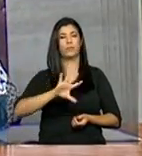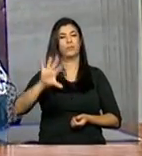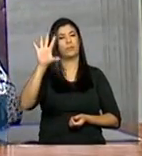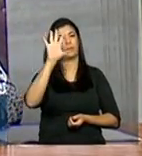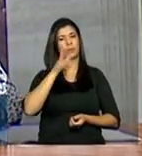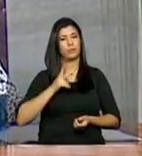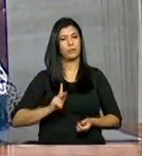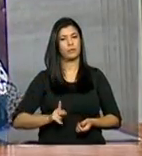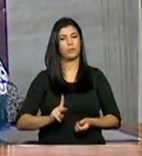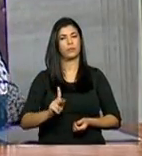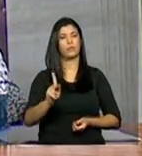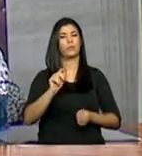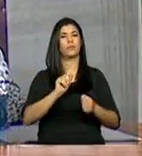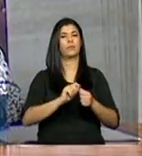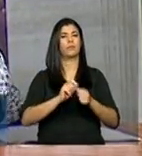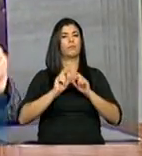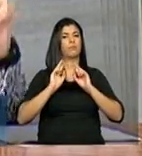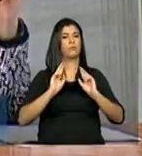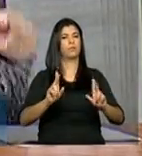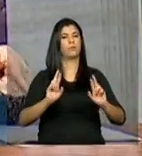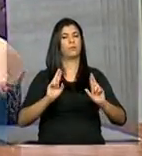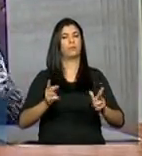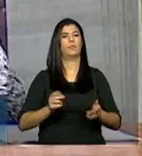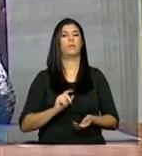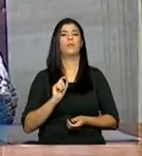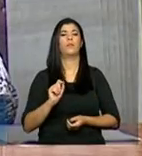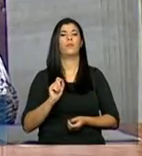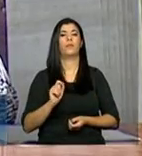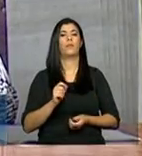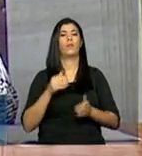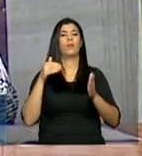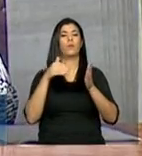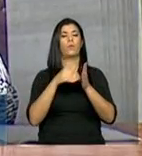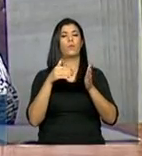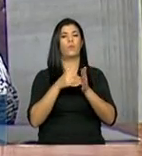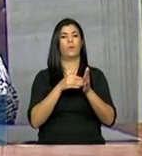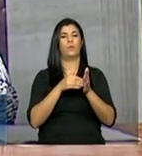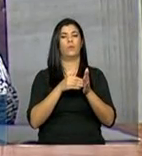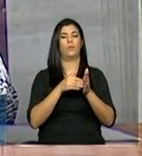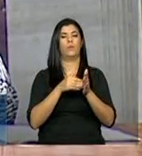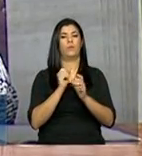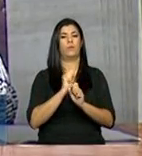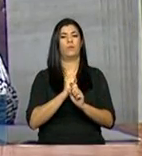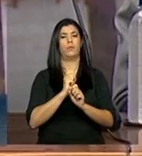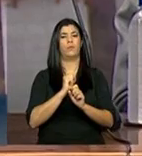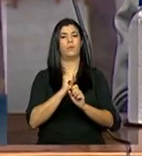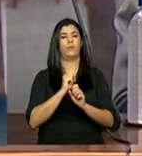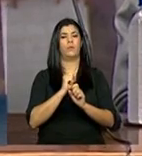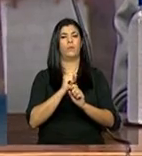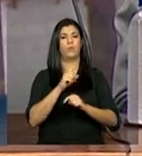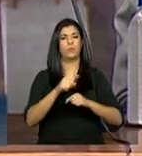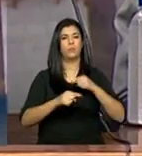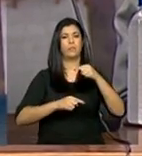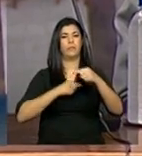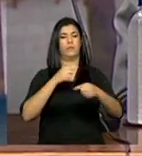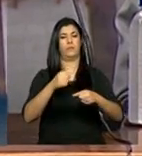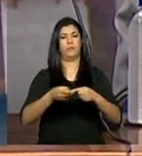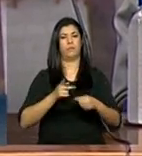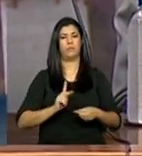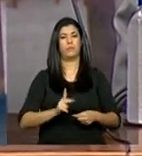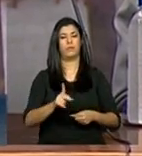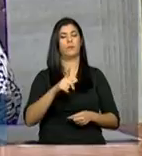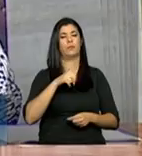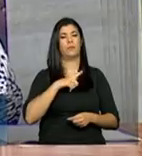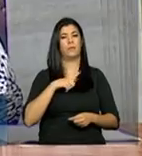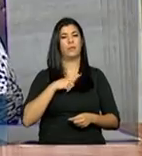faz um pouco diferente, esse que é de final de ciclo do PAC. Fizemos